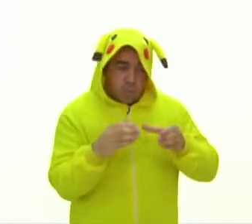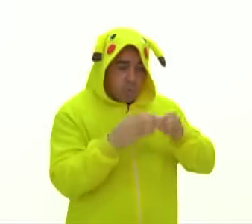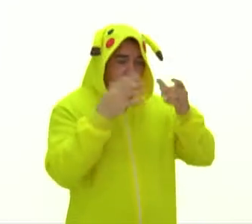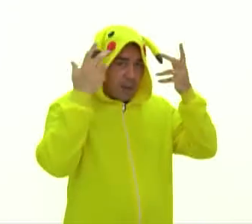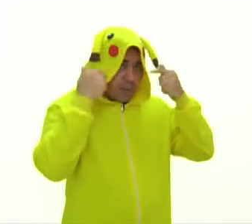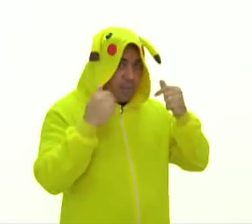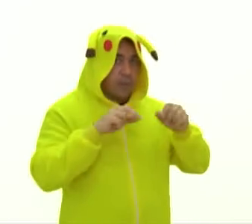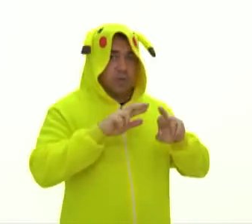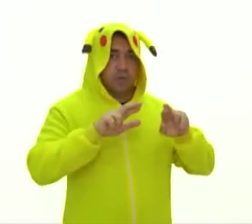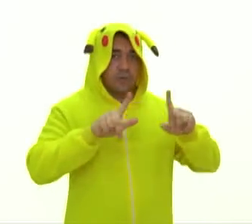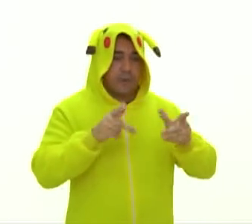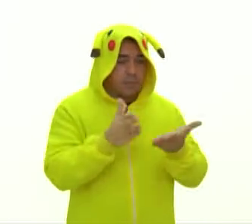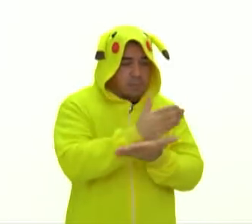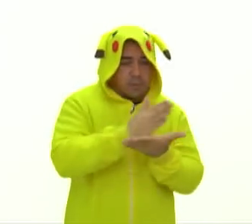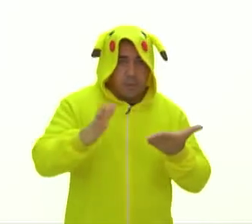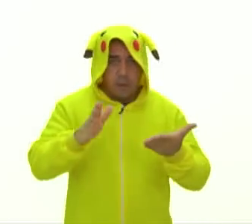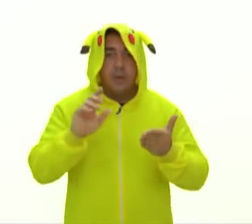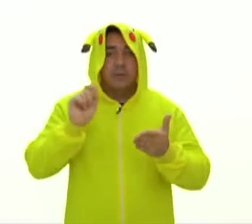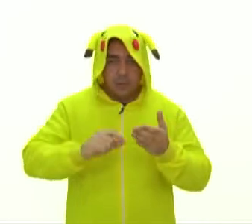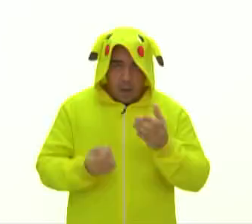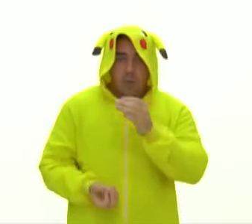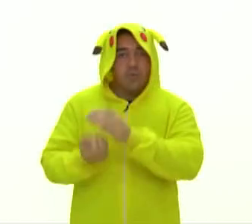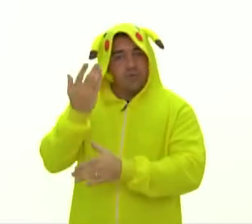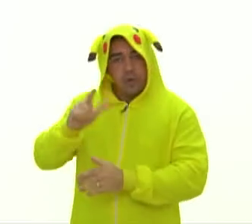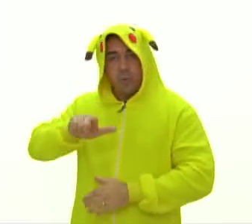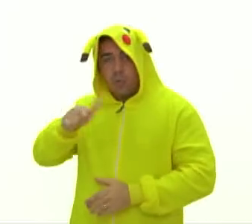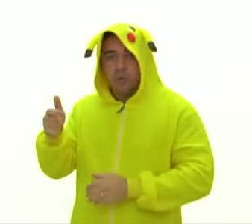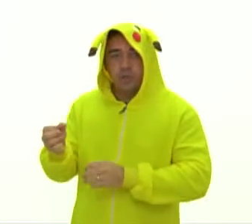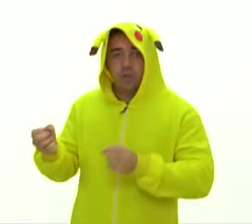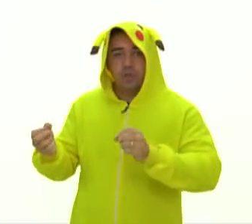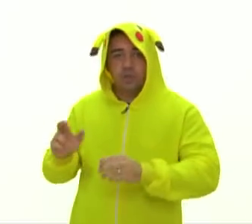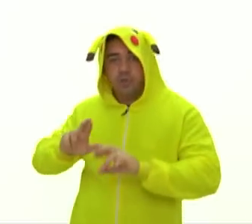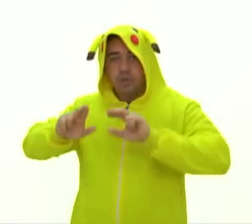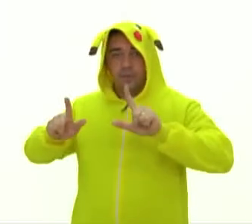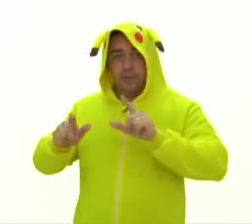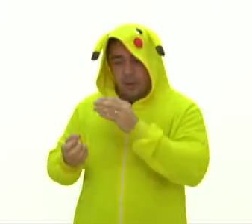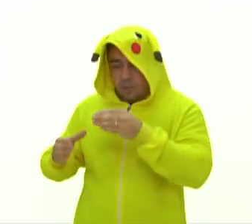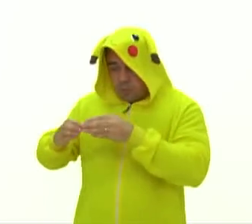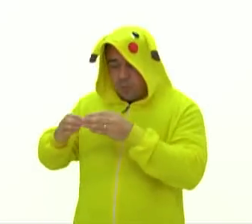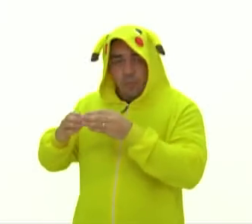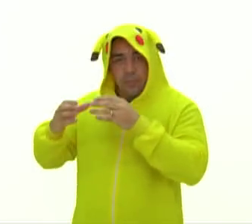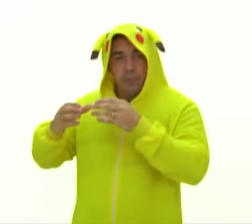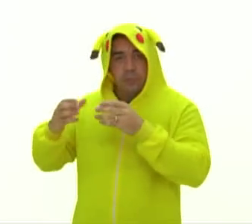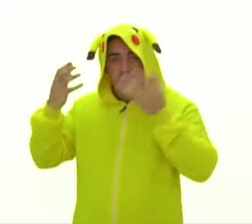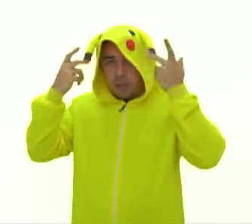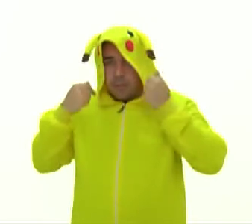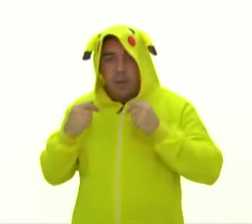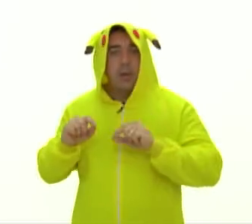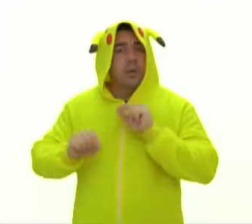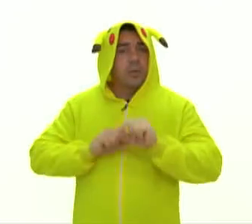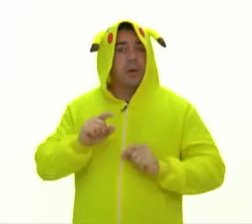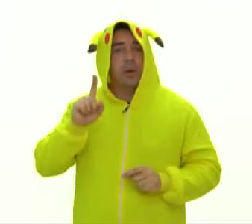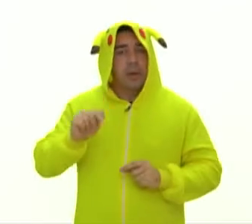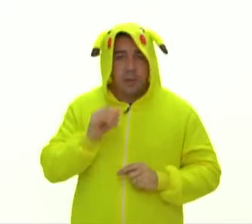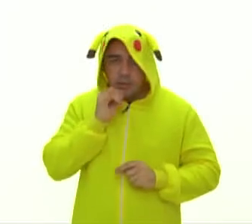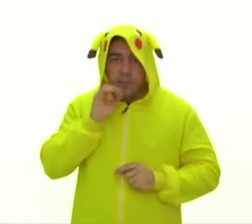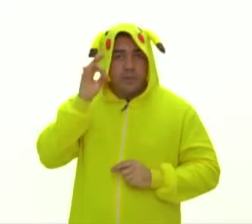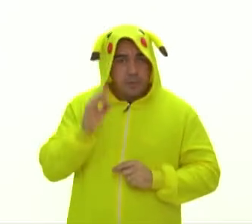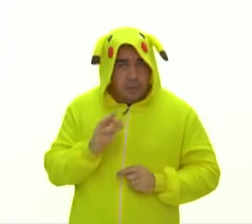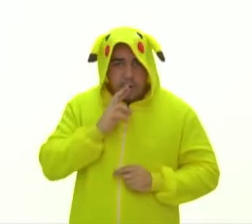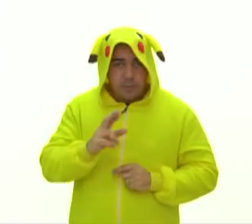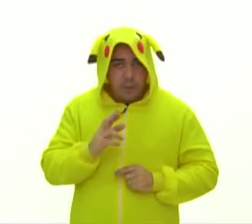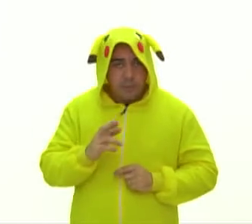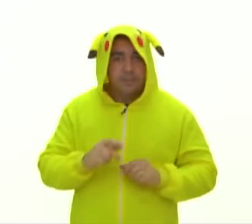diferentes ambientes, pode dar origem a diferentes espécies. Qual dos conceitos abaixo aborda de forma correta esse